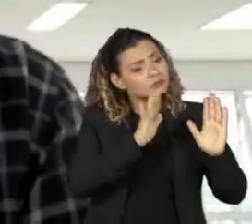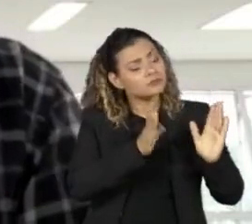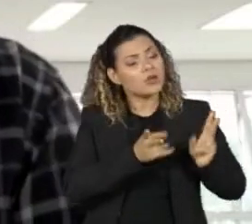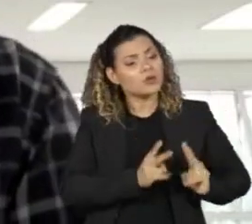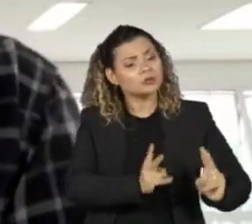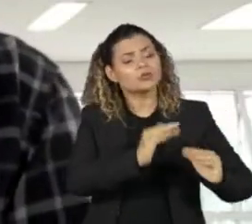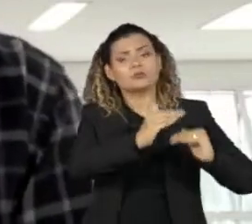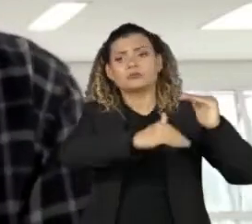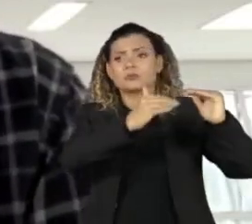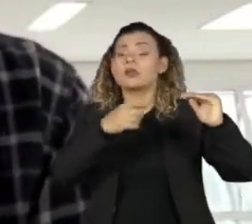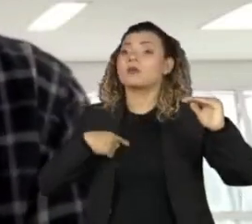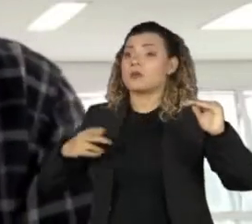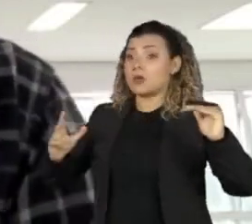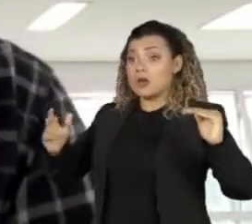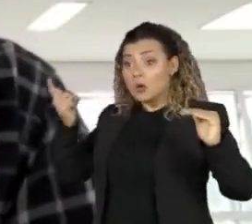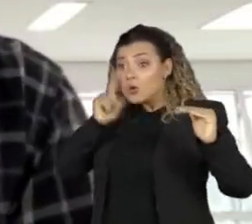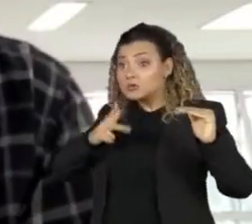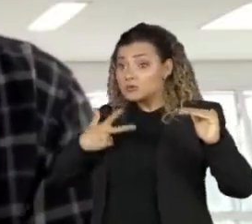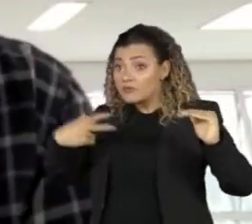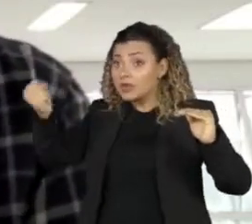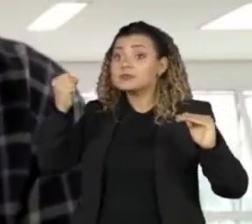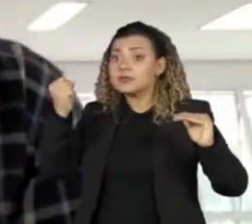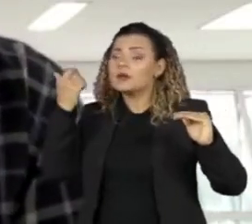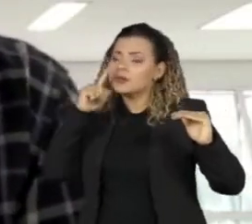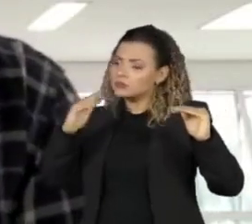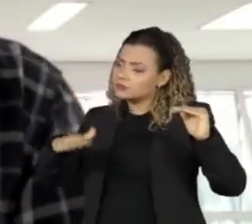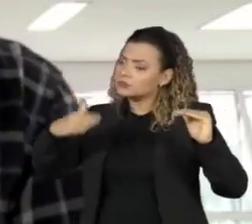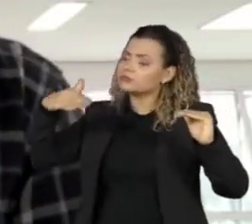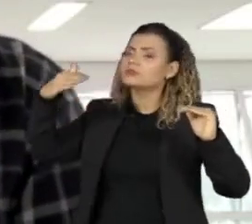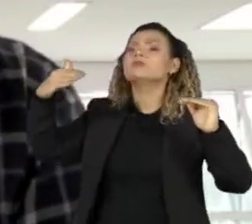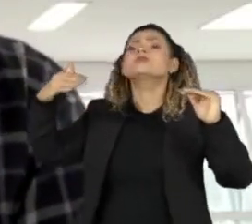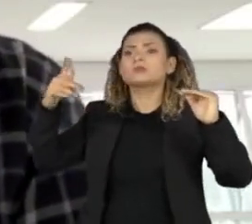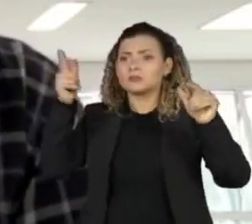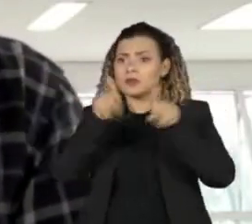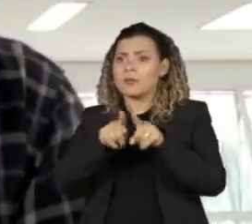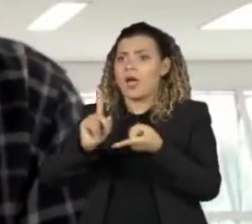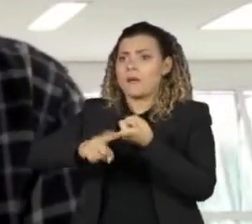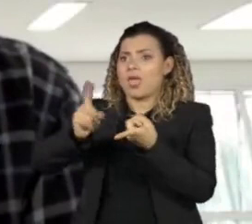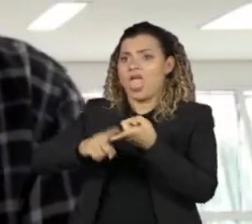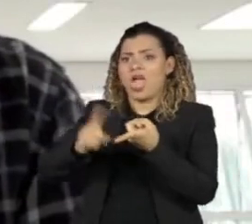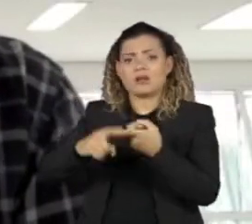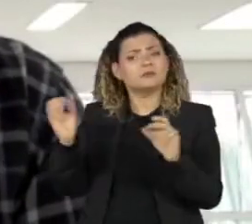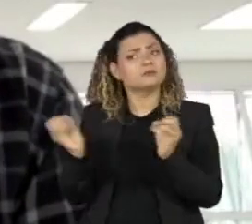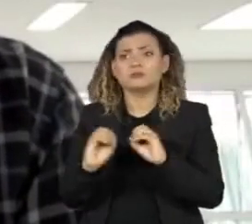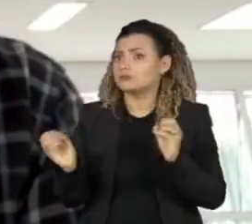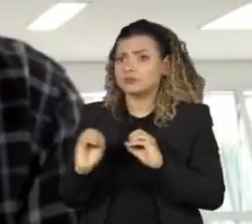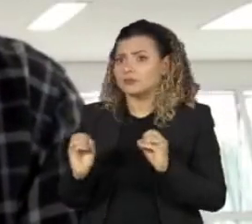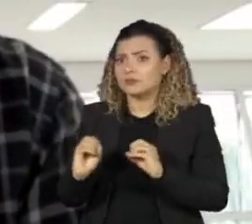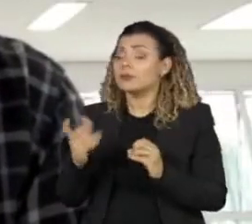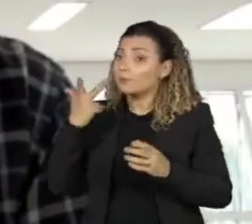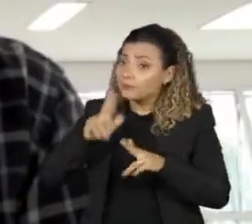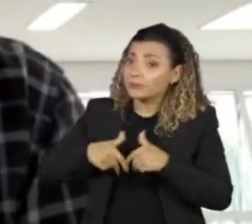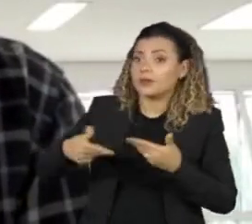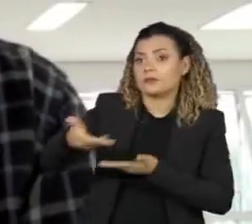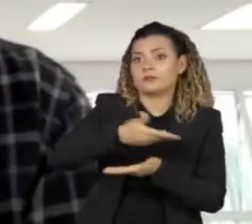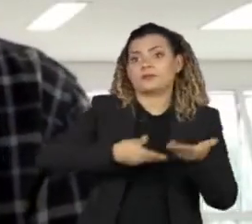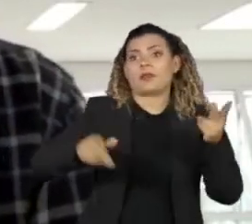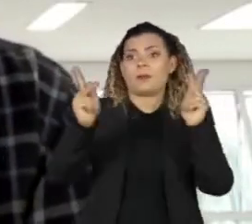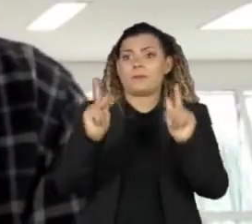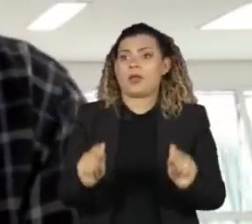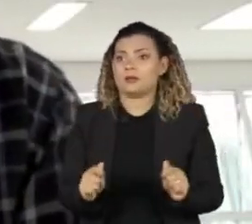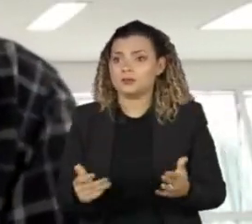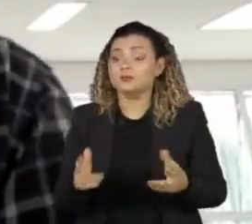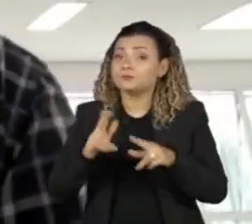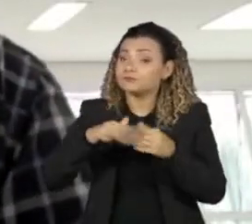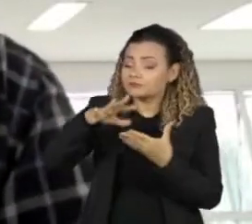o seu poder sem sofrer um golpe, sem sofrer ameaças físicas ou de qualquer gênero. Por isso que é fundamental a gente pensar na relação